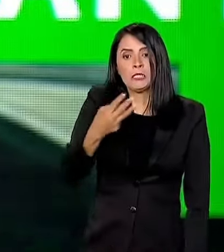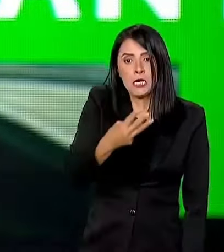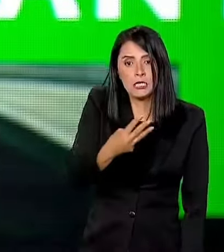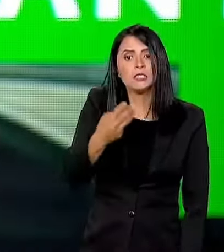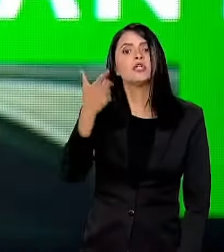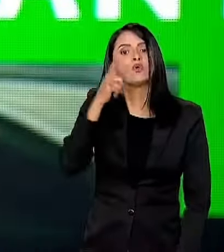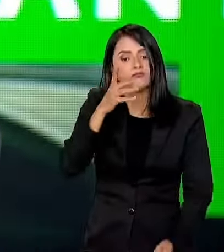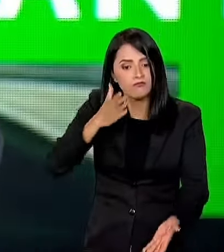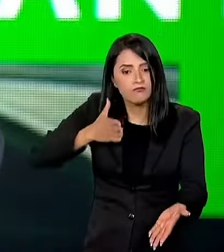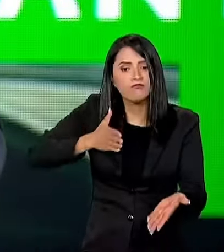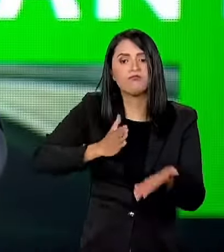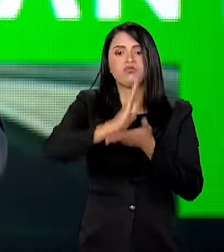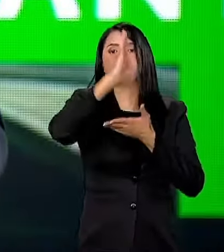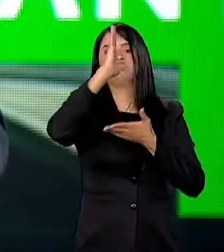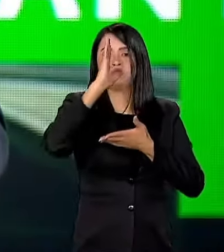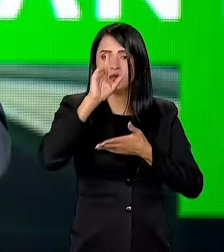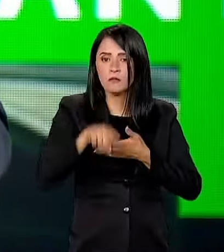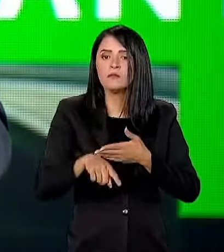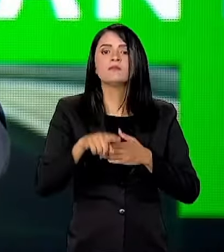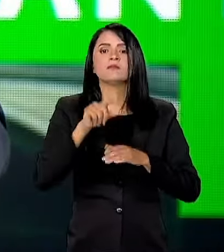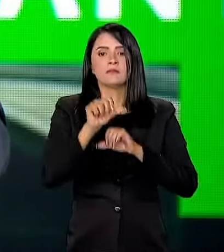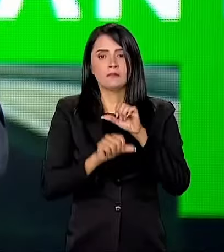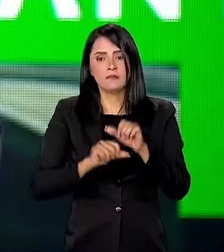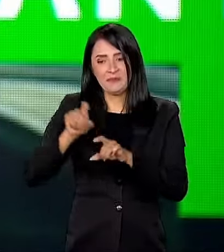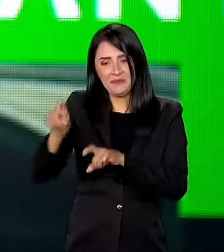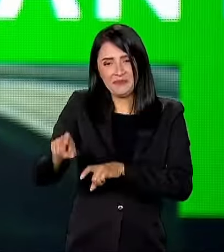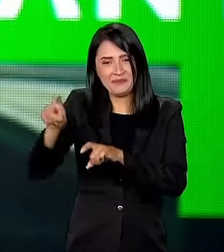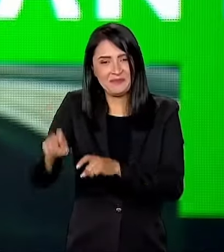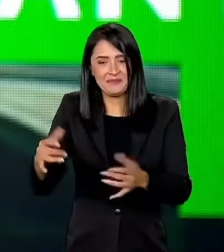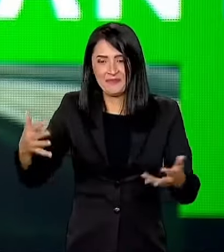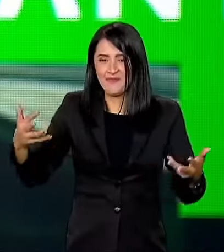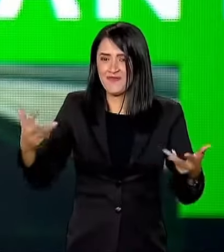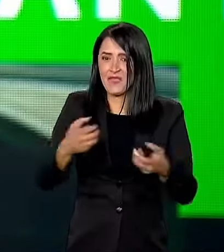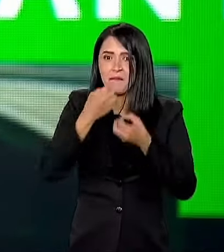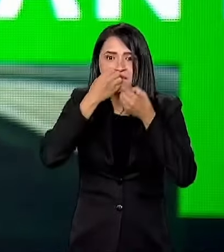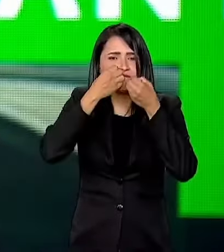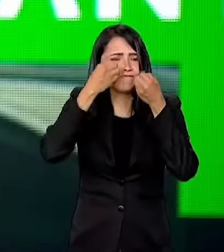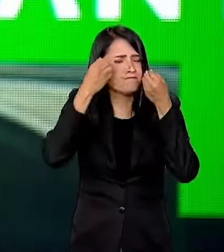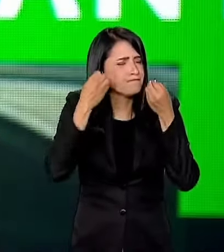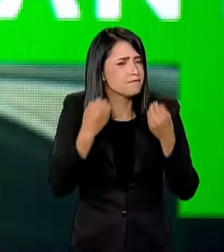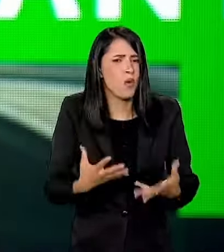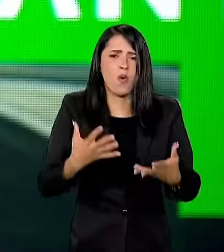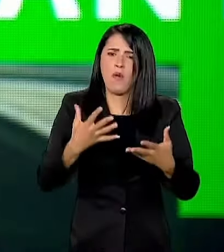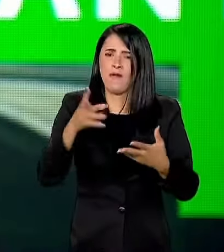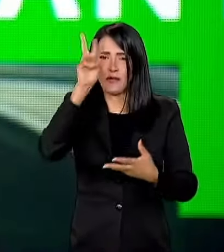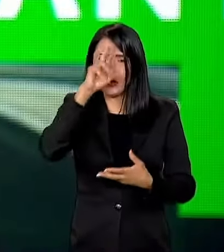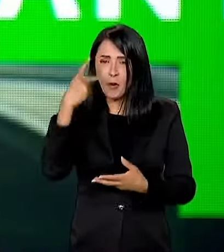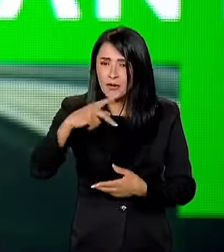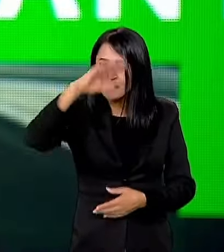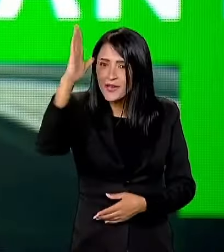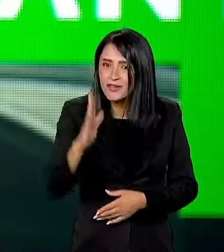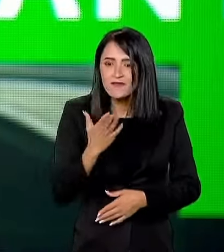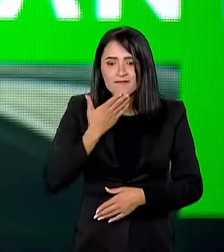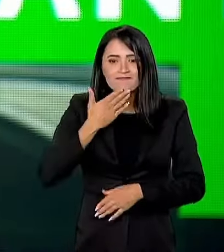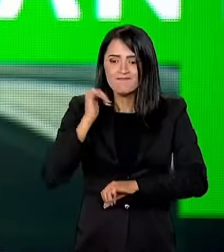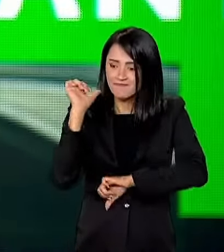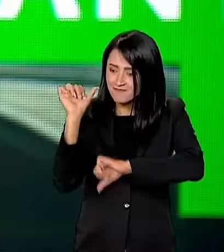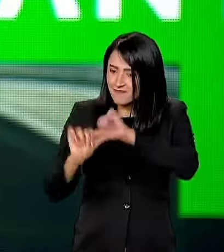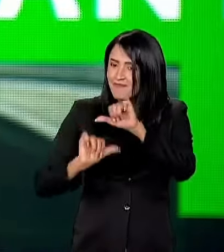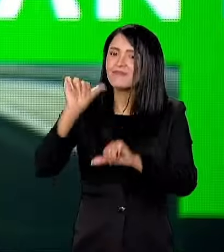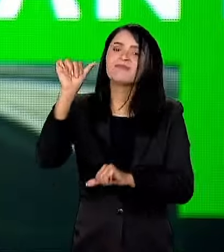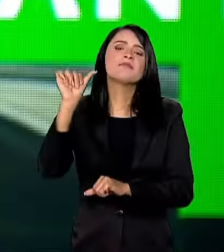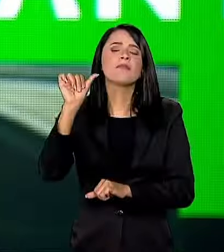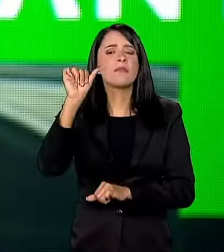conseguiu aprovar uma reforma agrária extraordinariamente boa que vai mudar a história desse país. Mas agora nós estamos discutindo